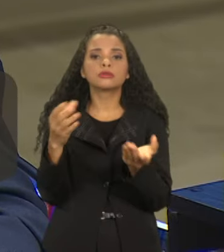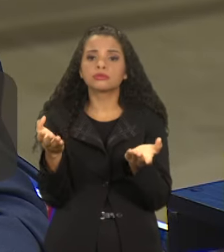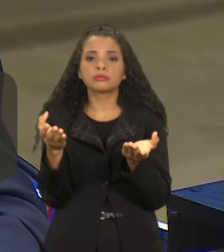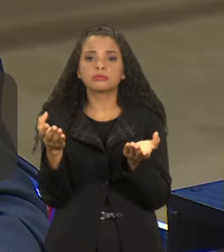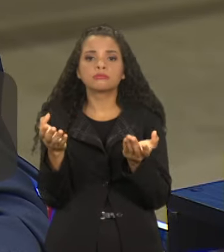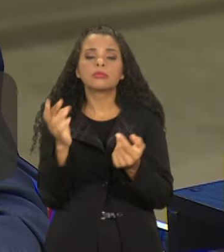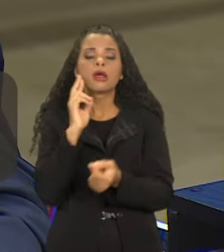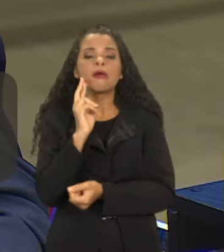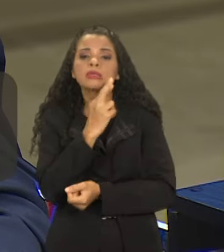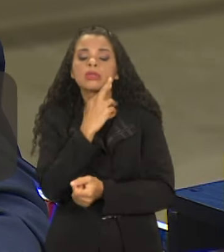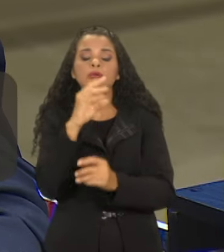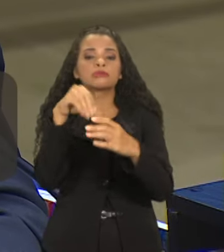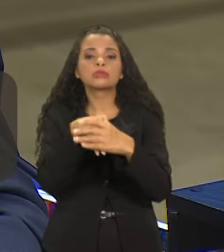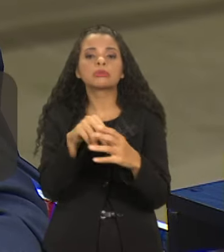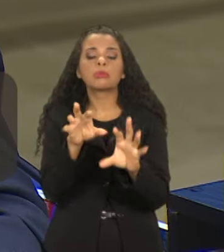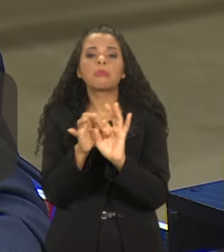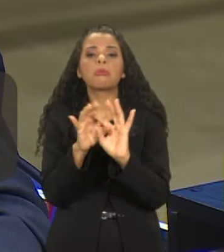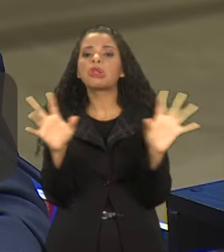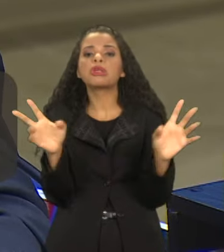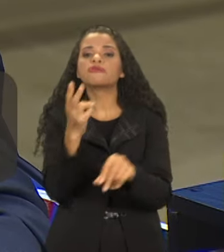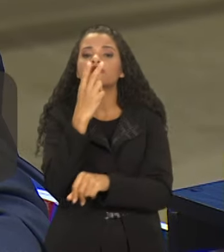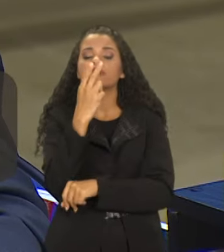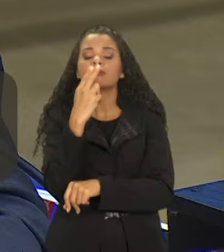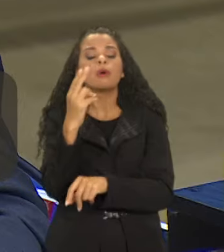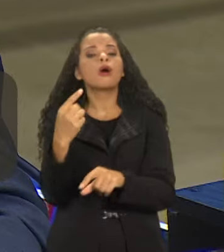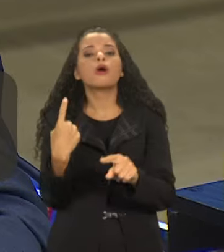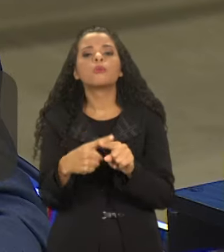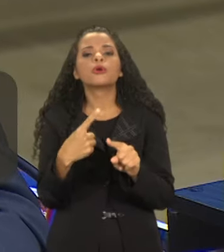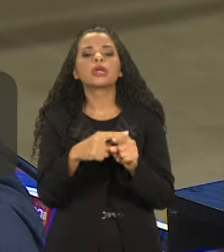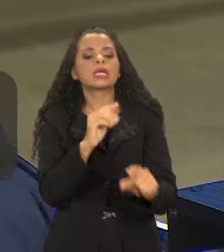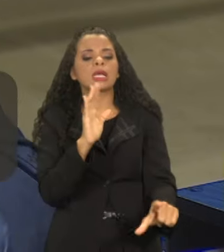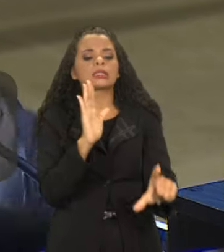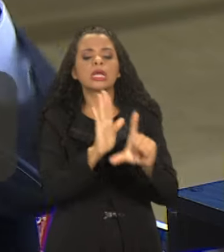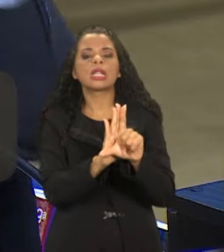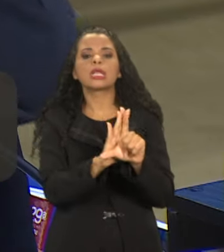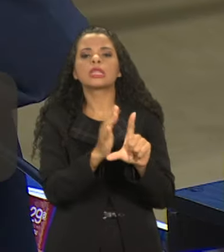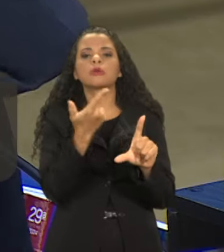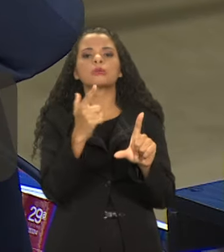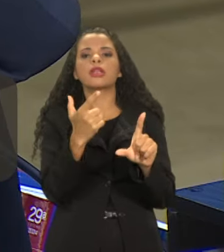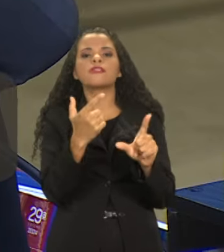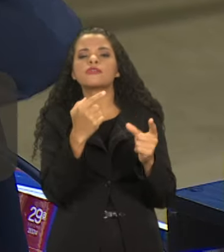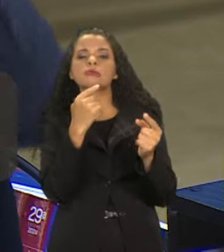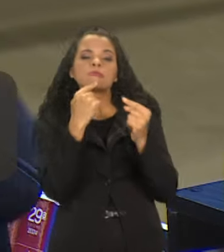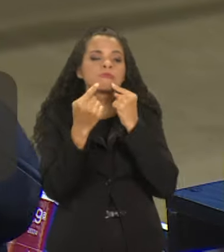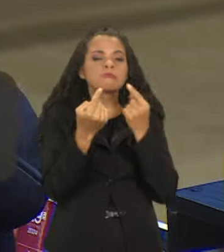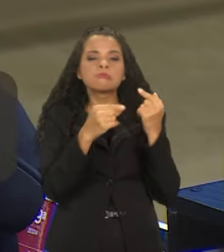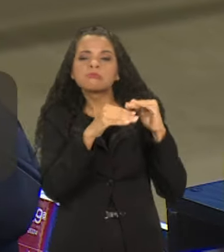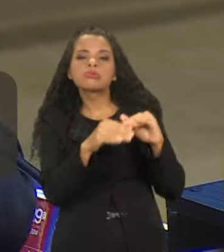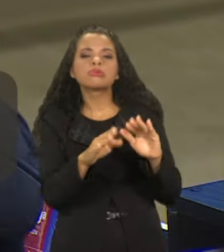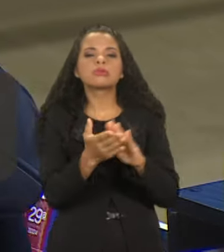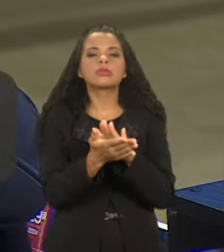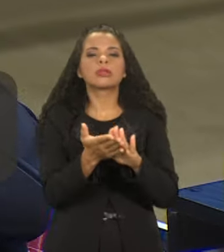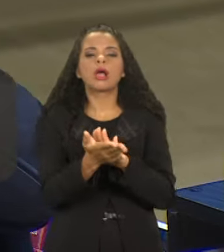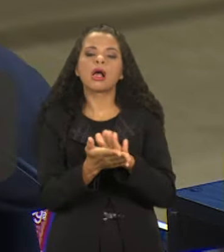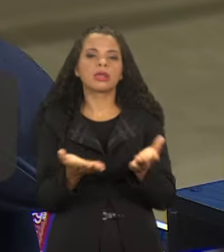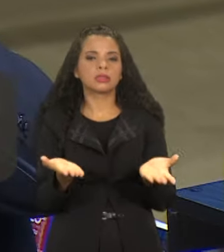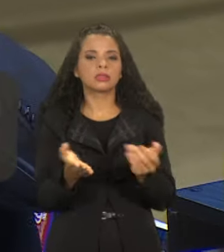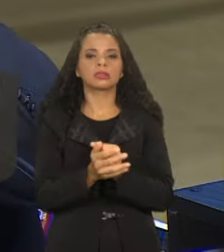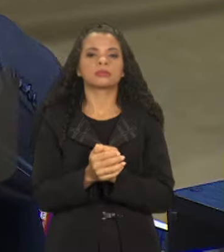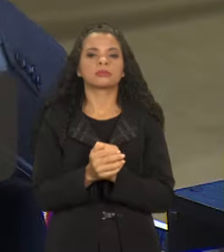que não, estas leis nunca foram questionadas? Então, imaginemos que nós estamos no Supremo